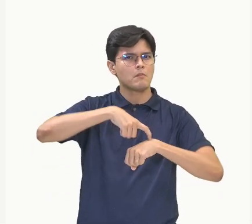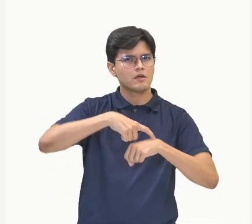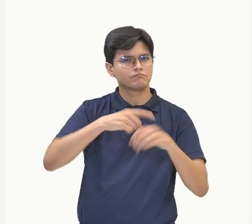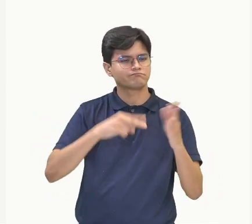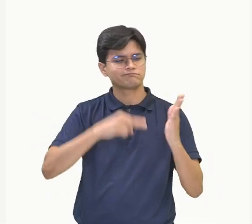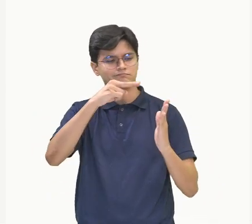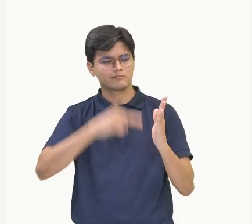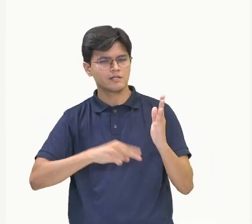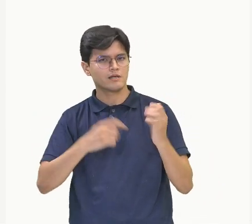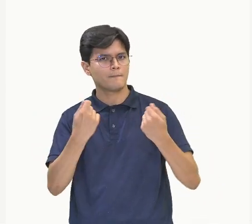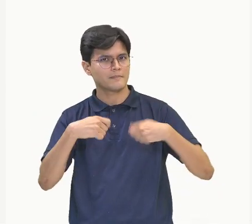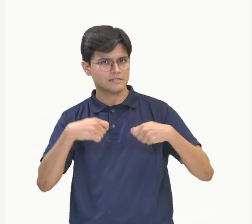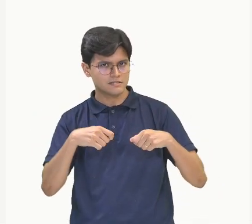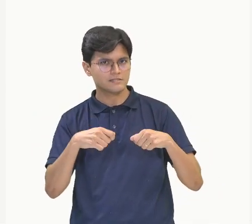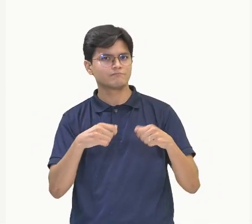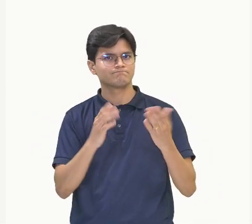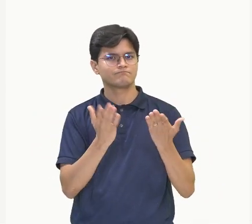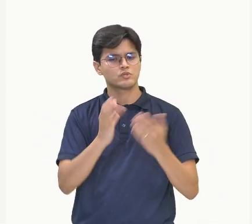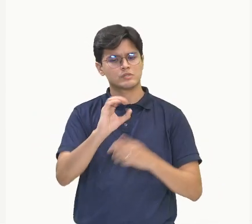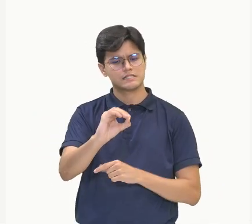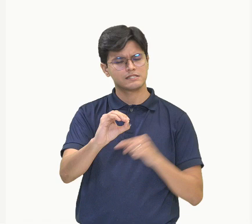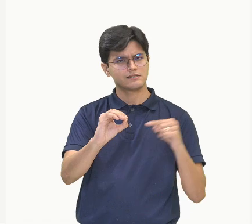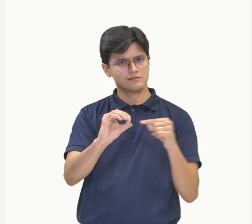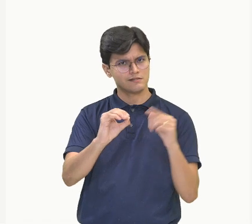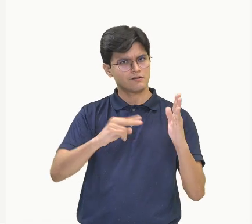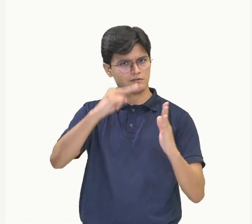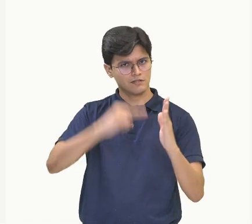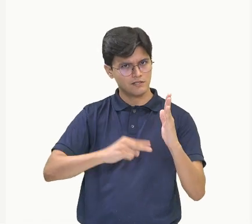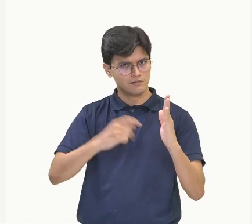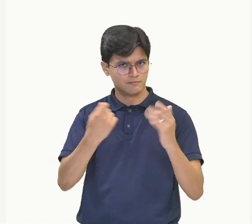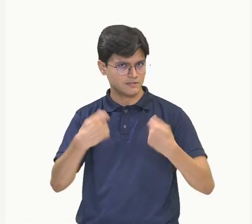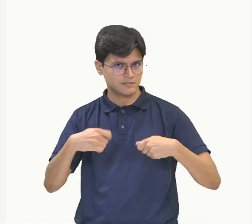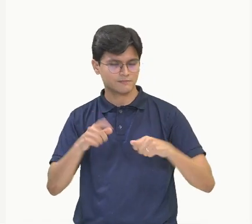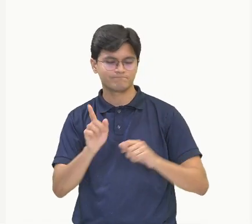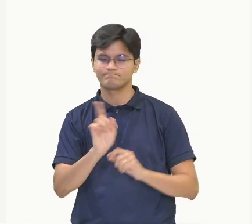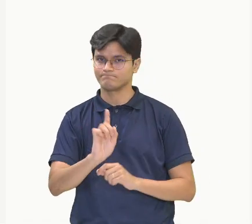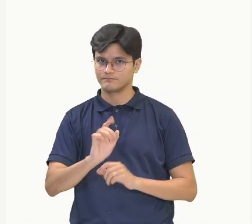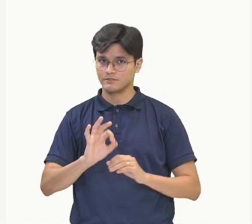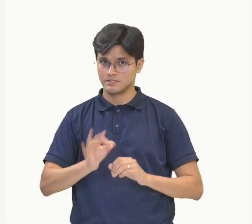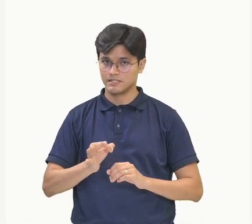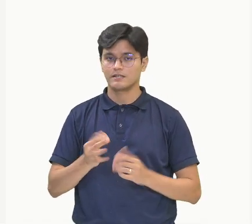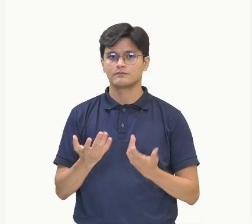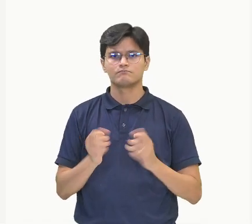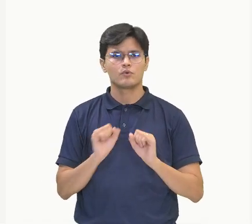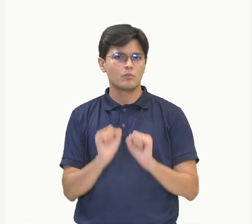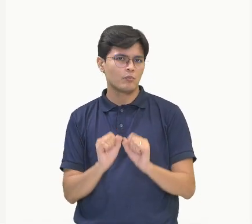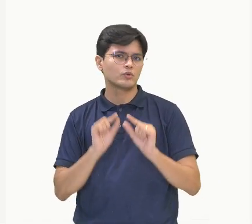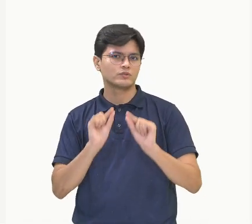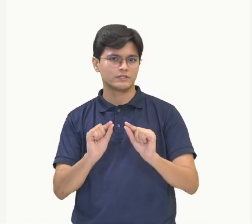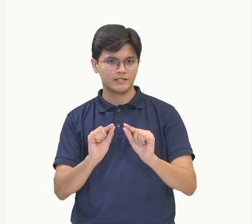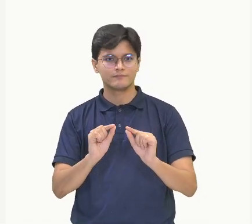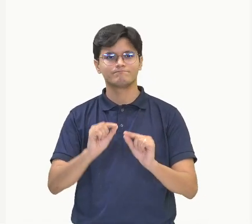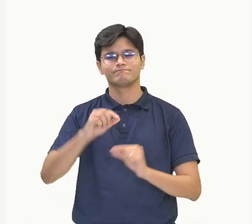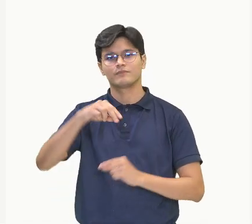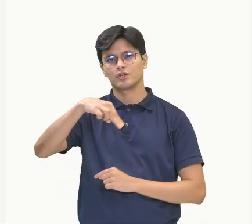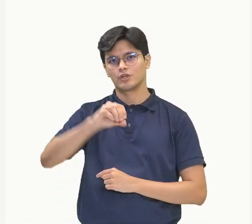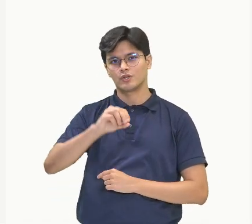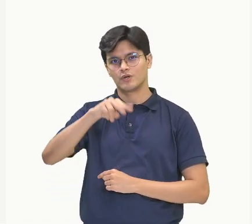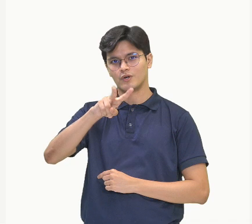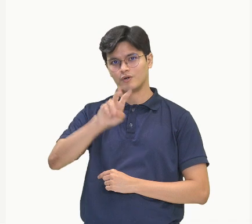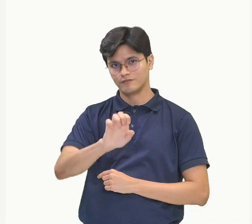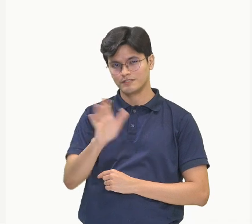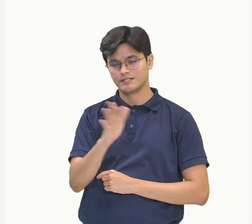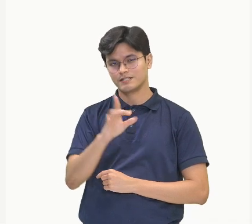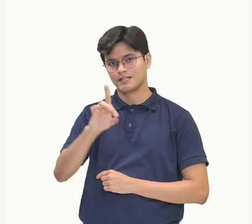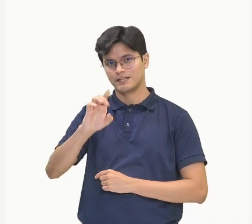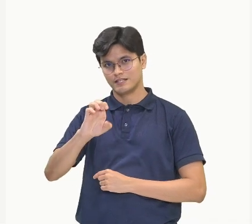lendo, né? Então, eu posso simplesmente dizer 9 décimos. Beleza?